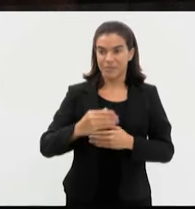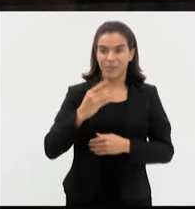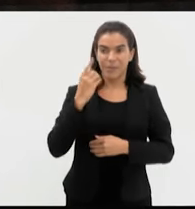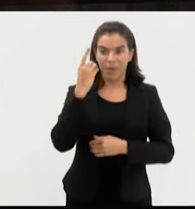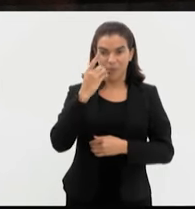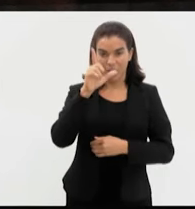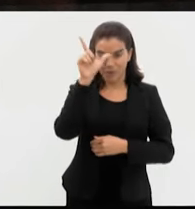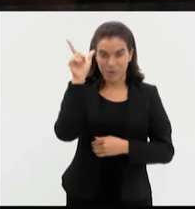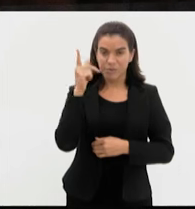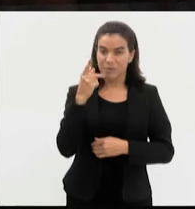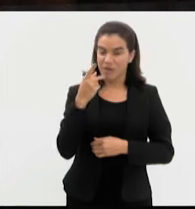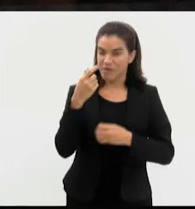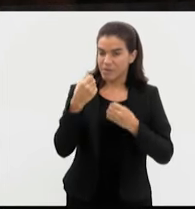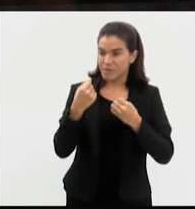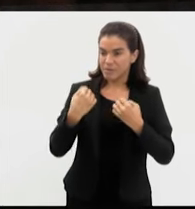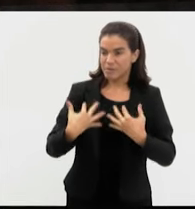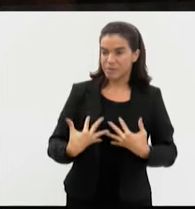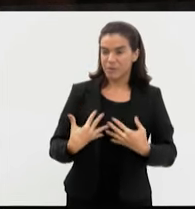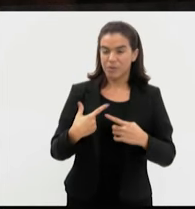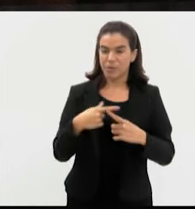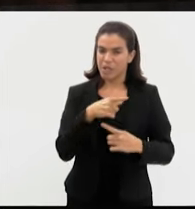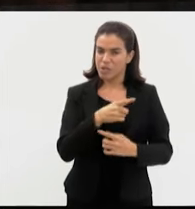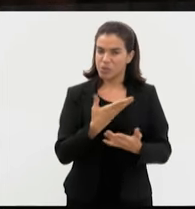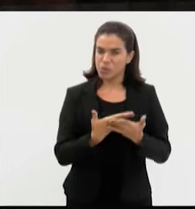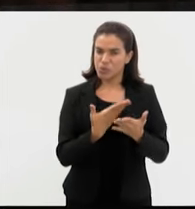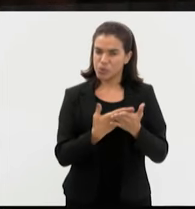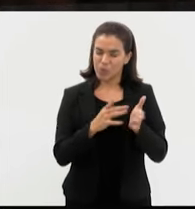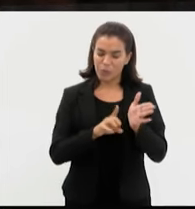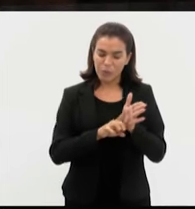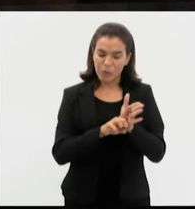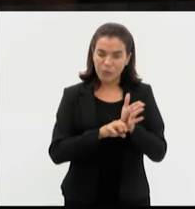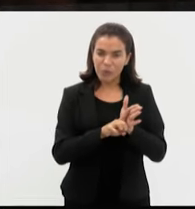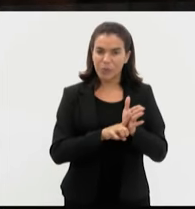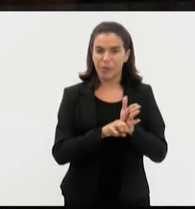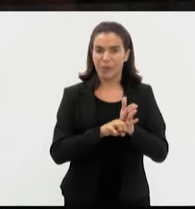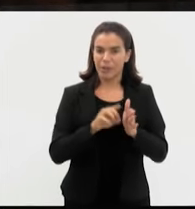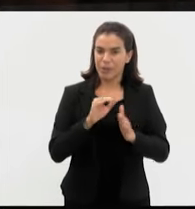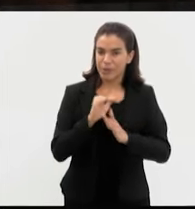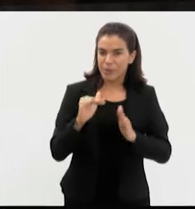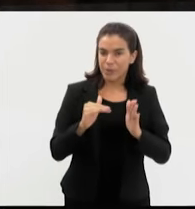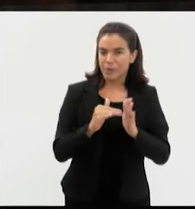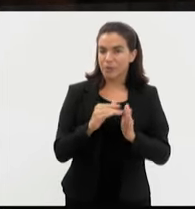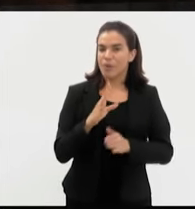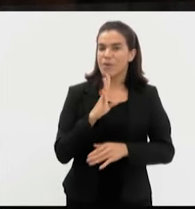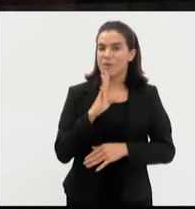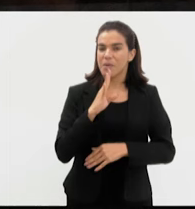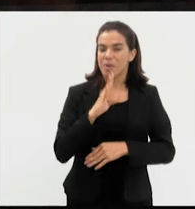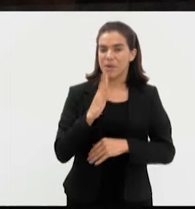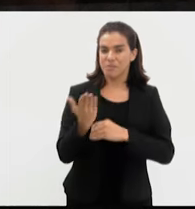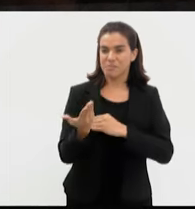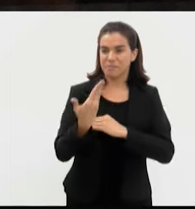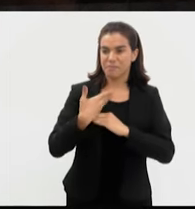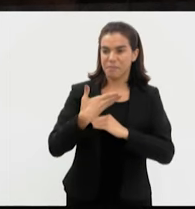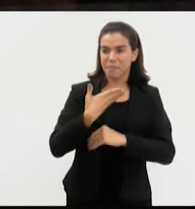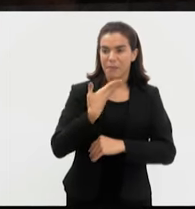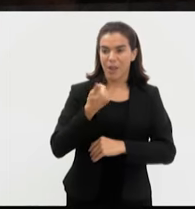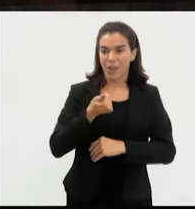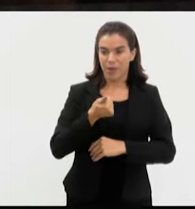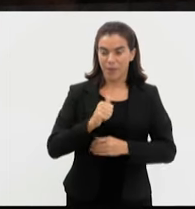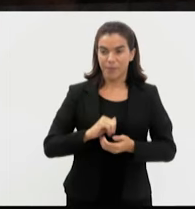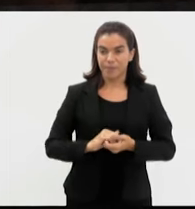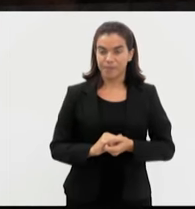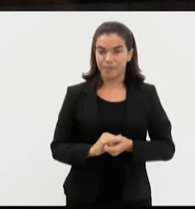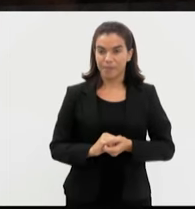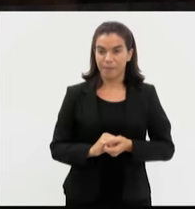dar uma aula aqui porque é um cara estudioso na matéria conhecedor e que pode falar com grande propriedade mas eu venho